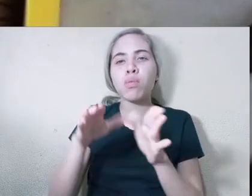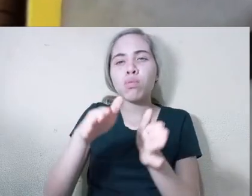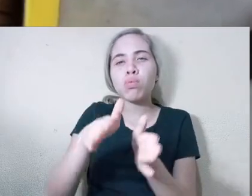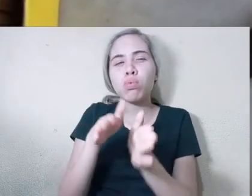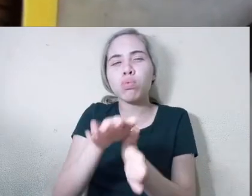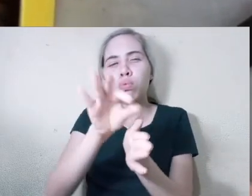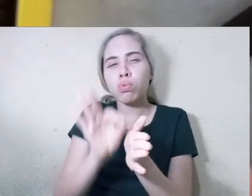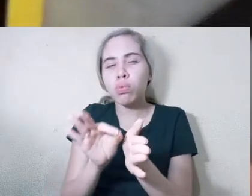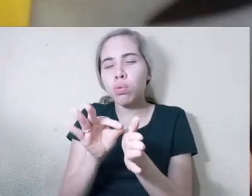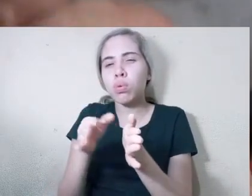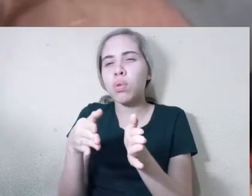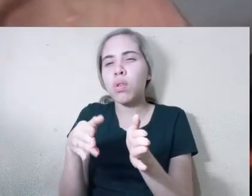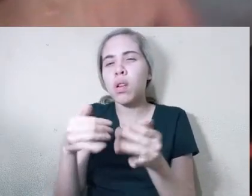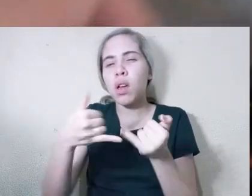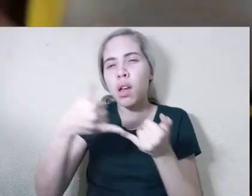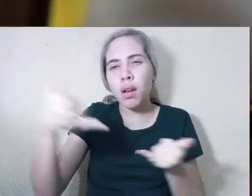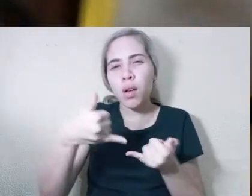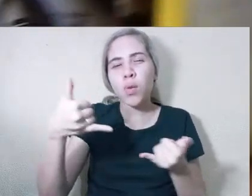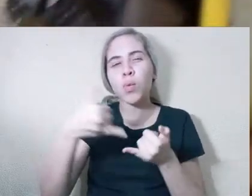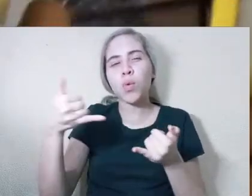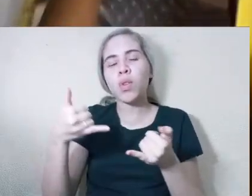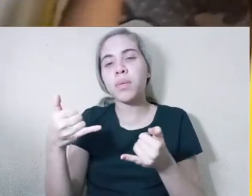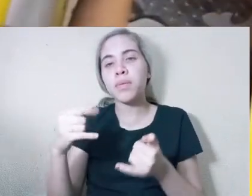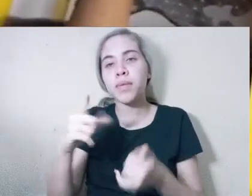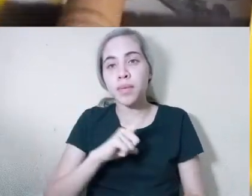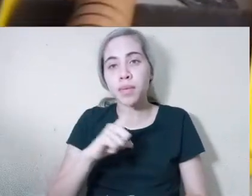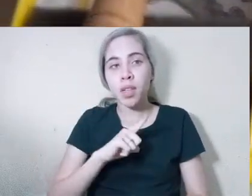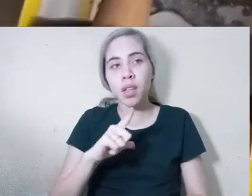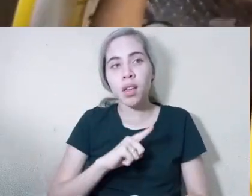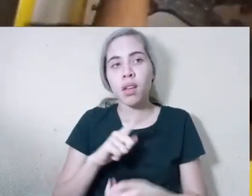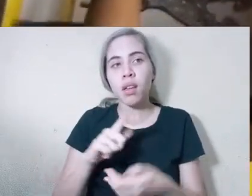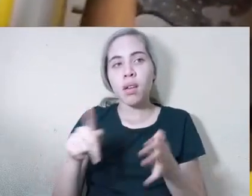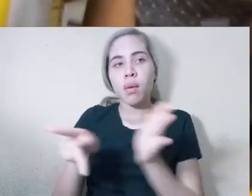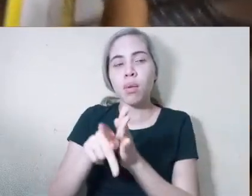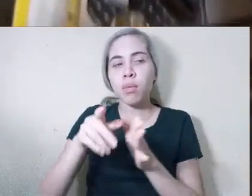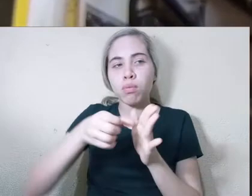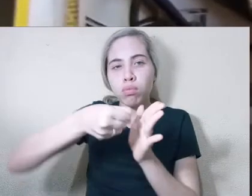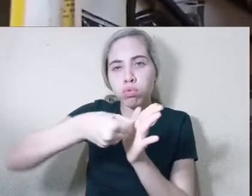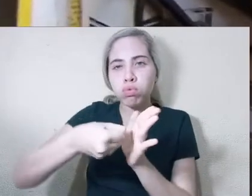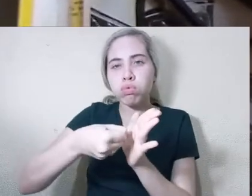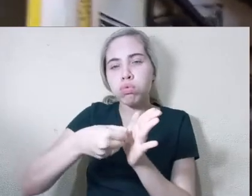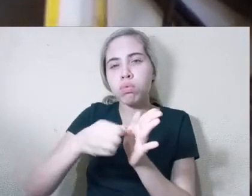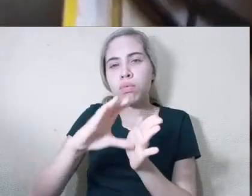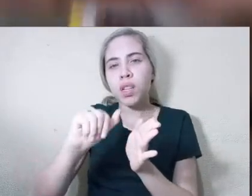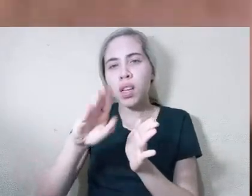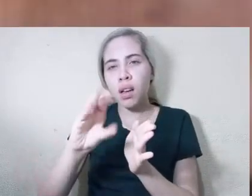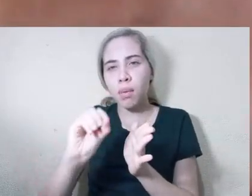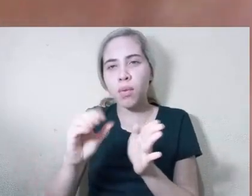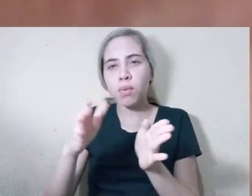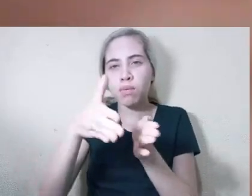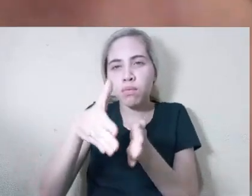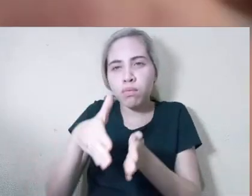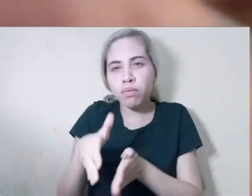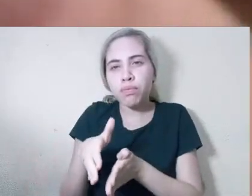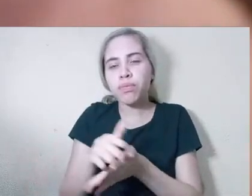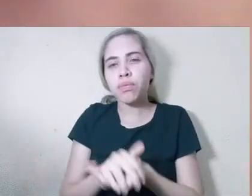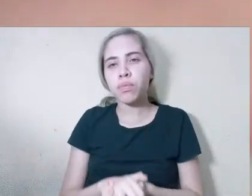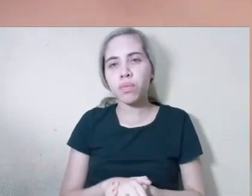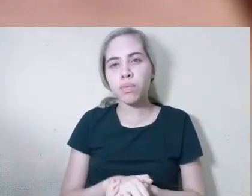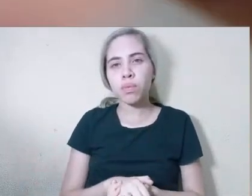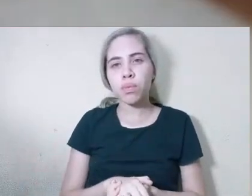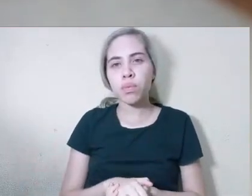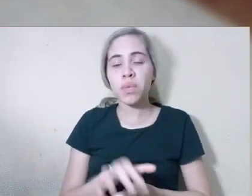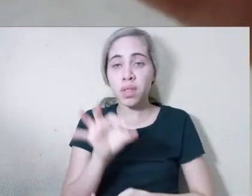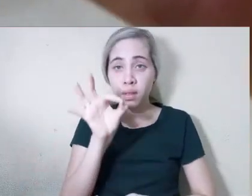os mini formões que eu fiz de lima-agulha. Tá. Esse aí eu já uso para fazer essa parte. Para fazer a parte de entalhe,